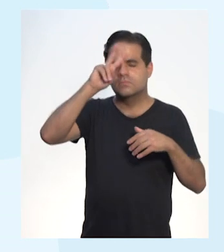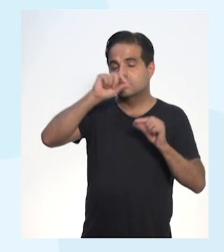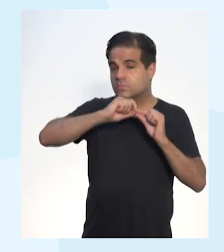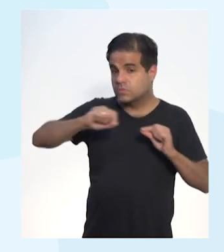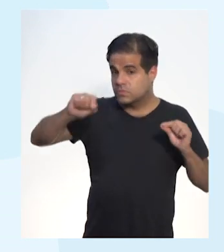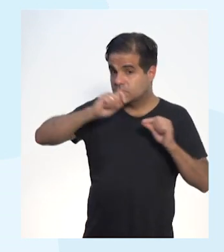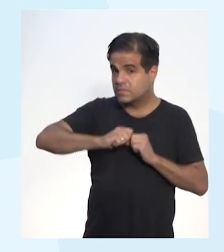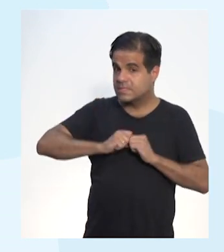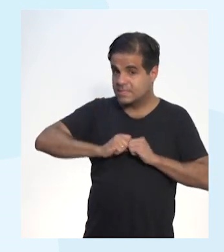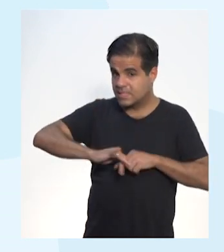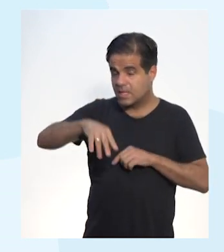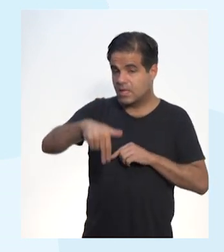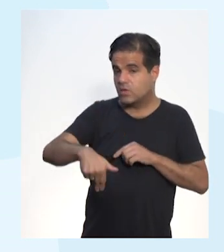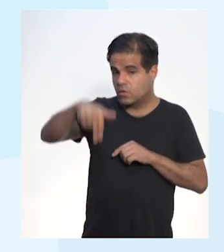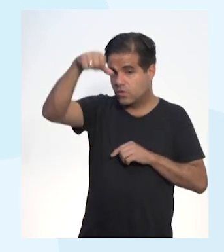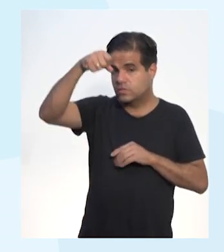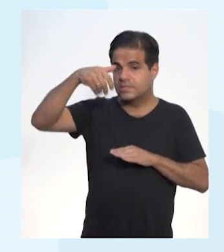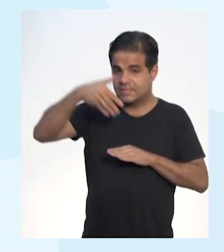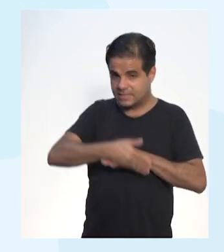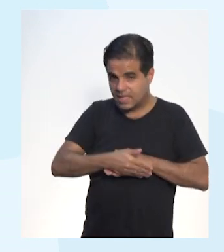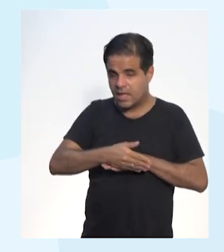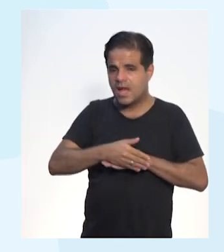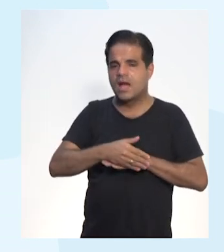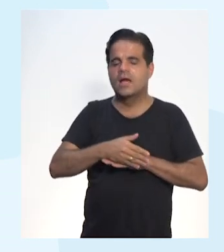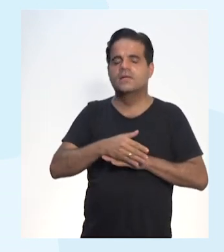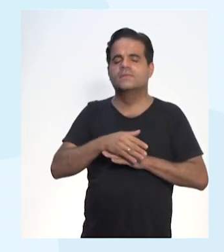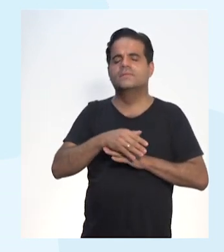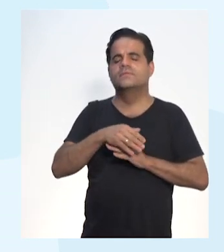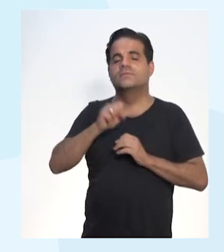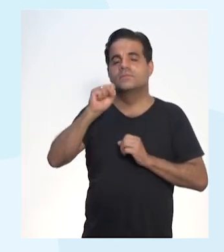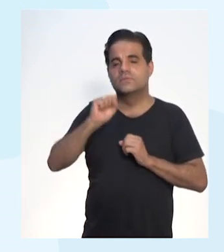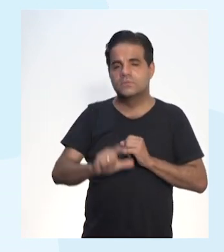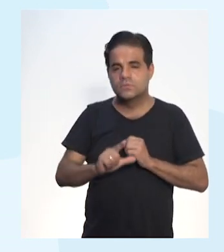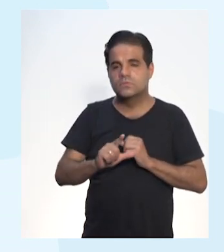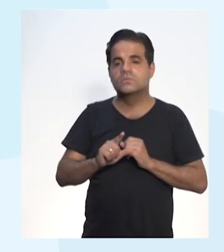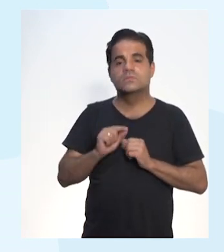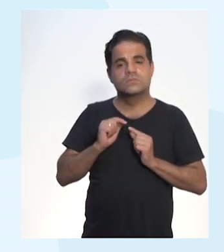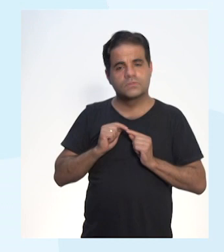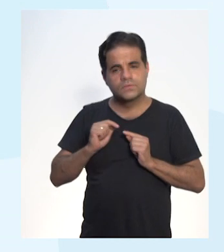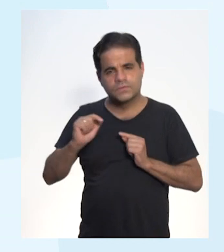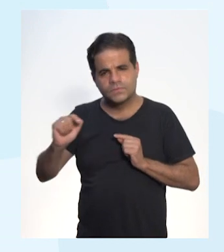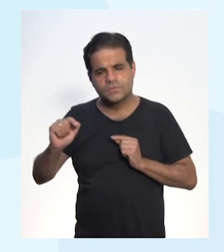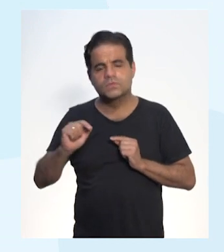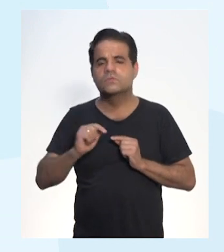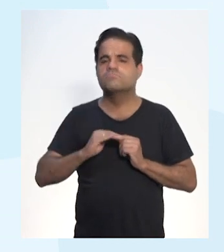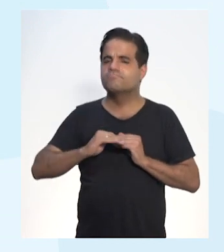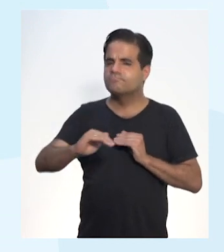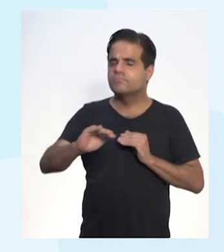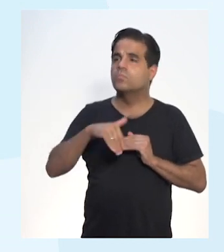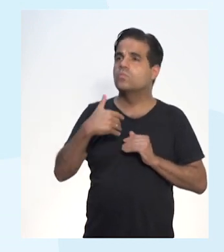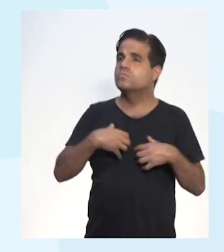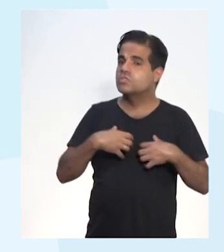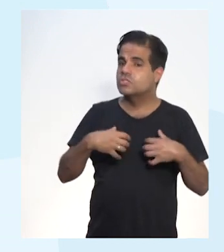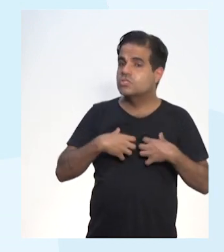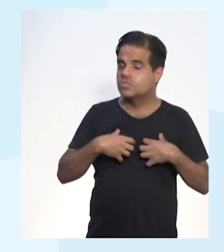de campo saem do norte e entram no sul? Então, ali no fio, naquela parte reta, pensa em qual será o